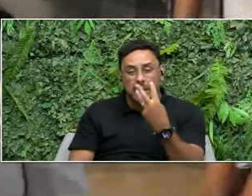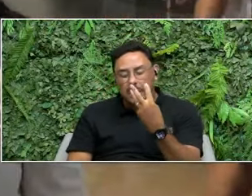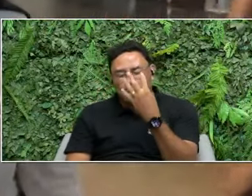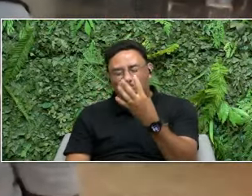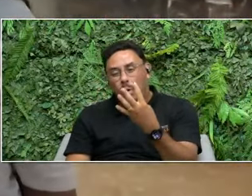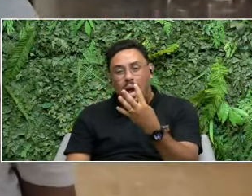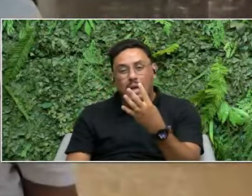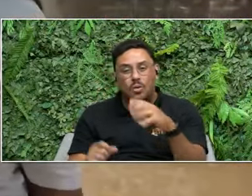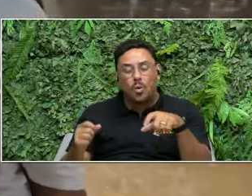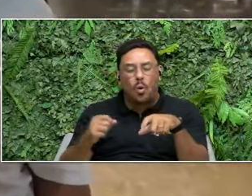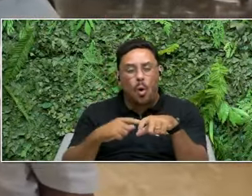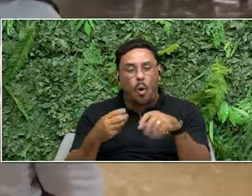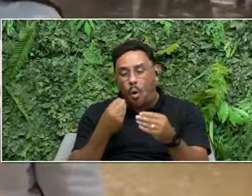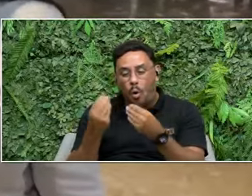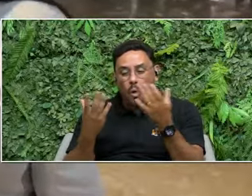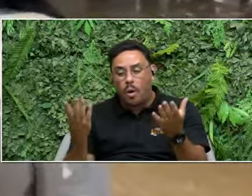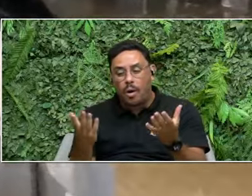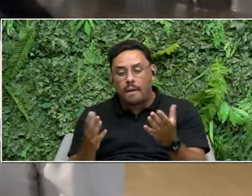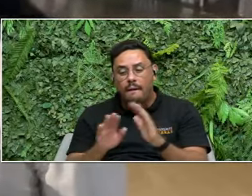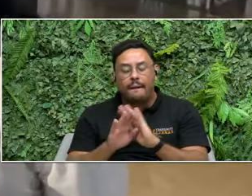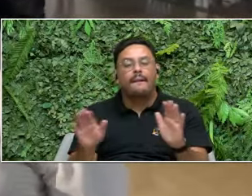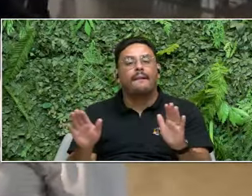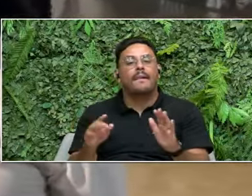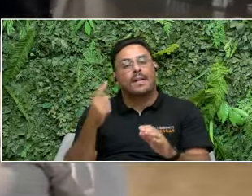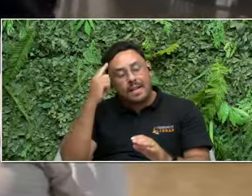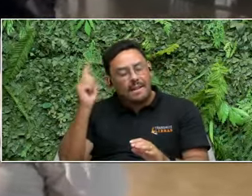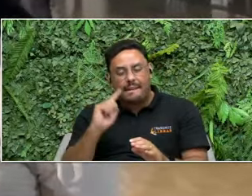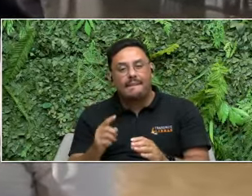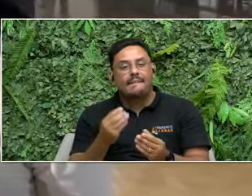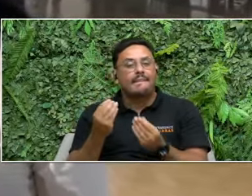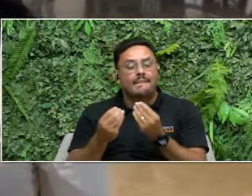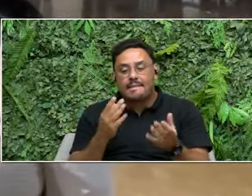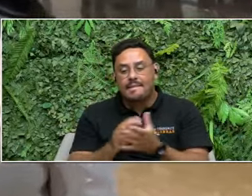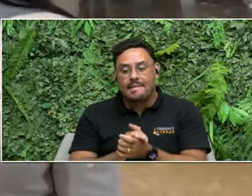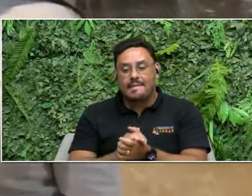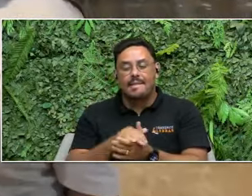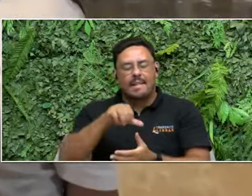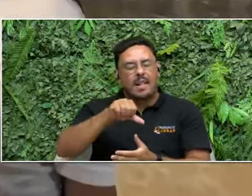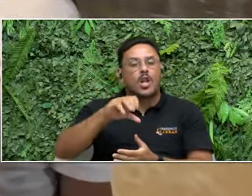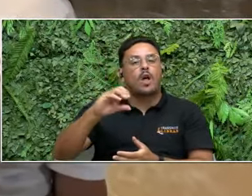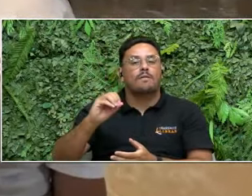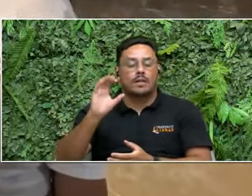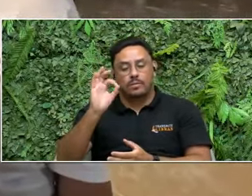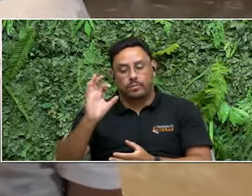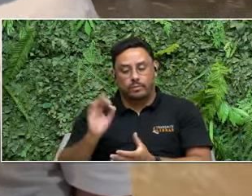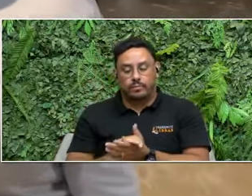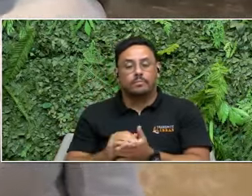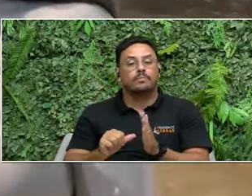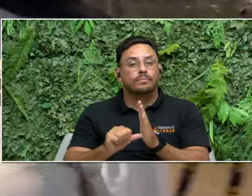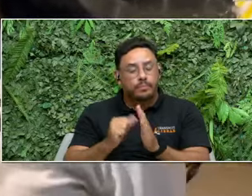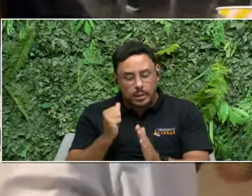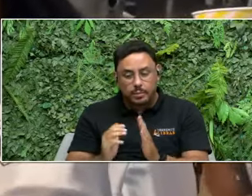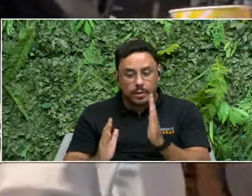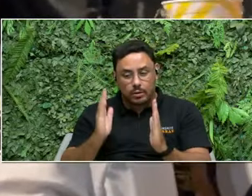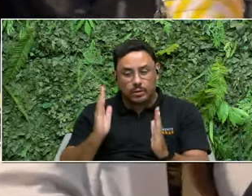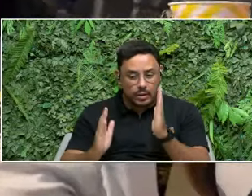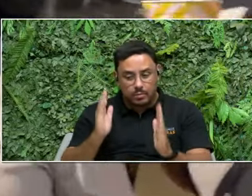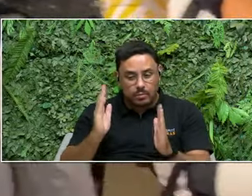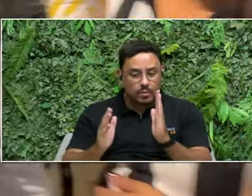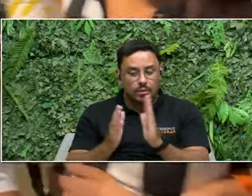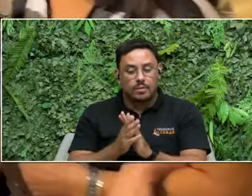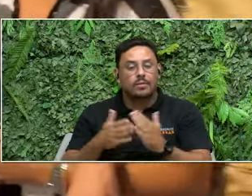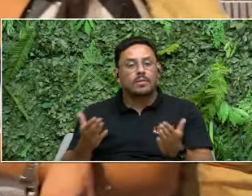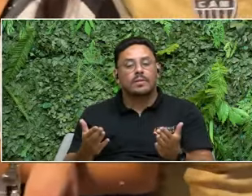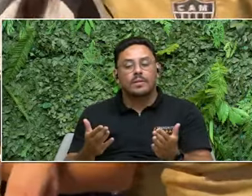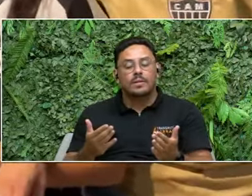gente como assim era só era eu não sei a percentual mas com certeza 90% de bola do primeiro tempo e